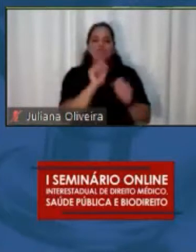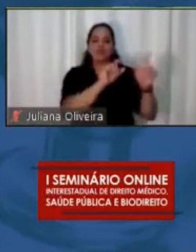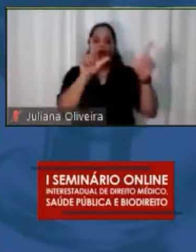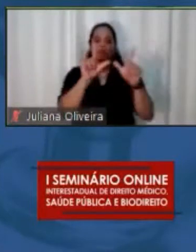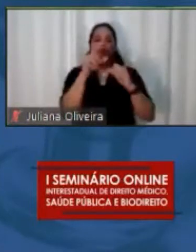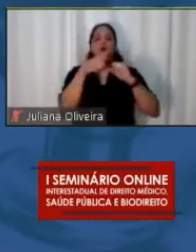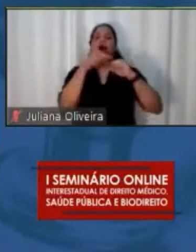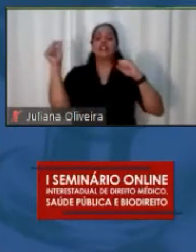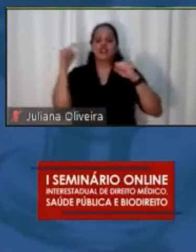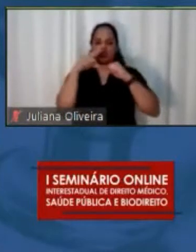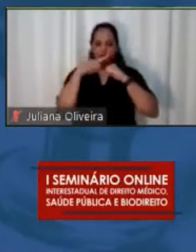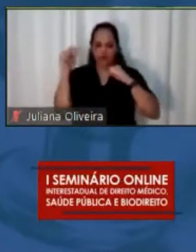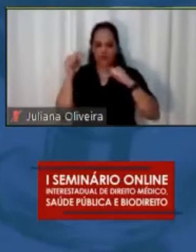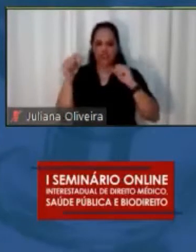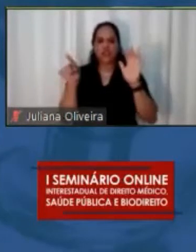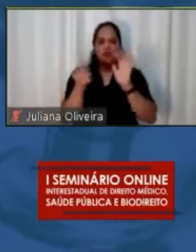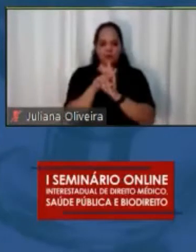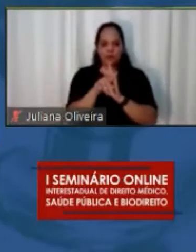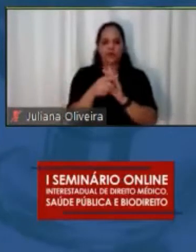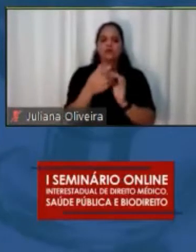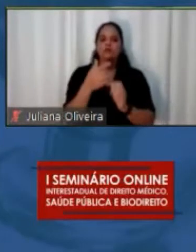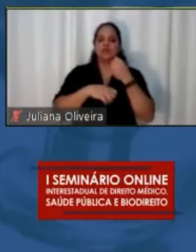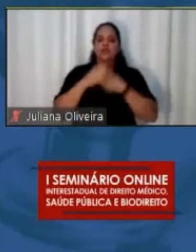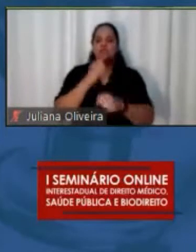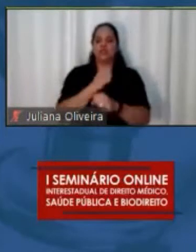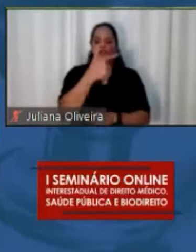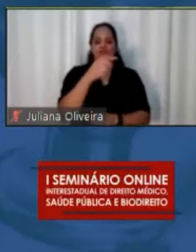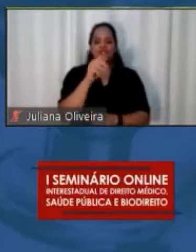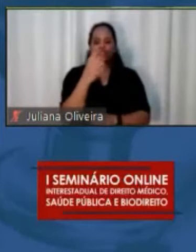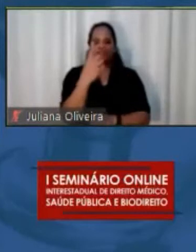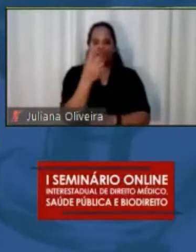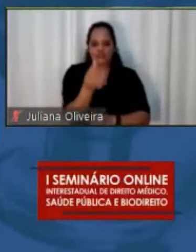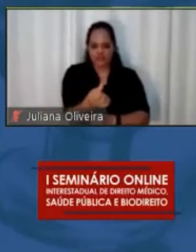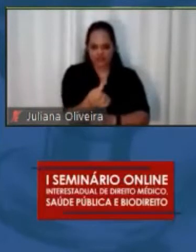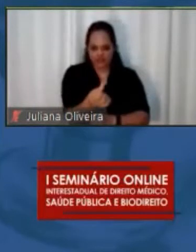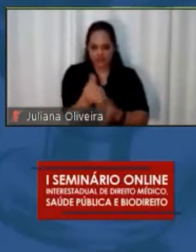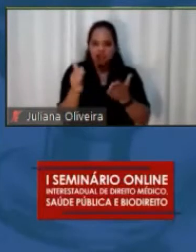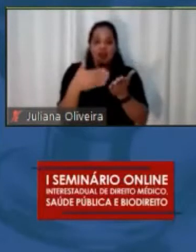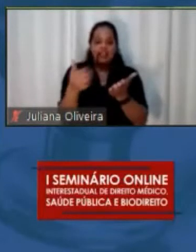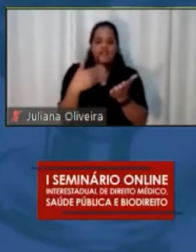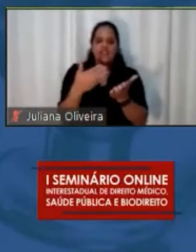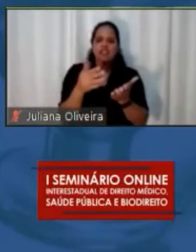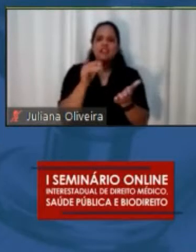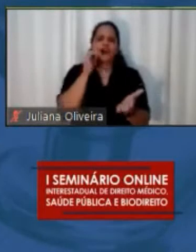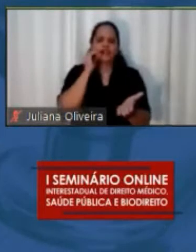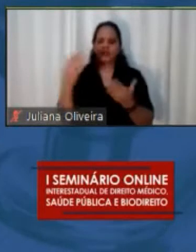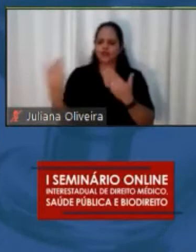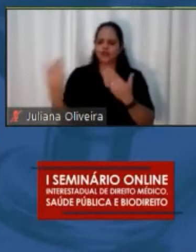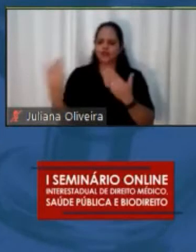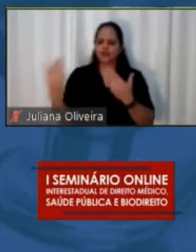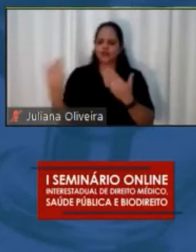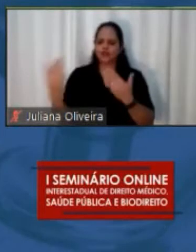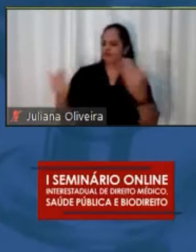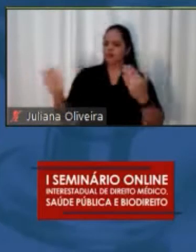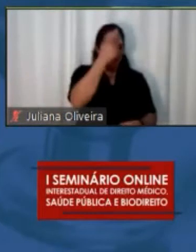artigo publicado em 2016 na revista Lancet, em que foi comparado em pacientes que tinham sido submetidos a